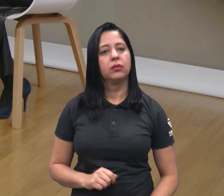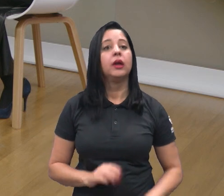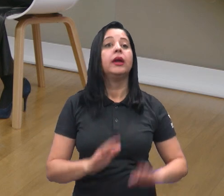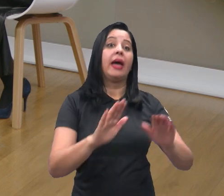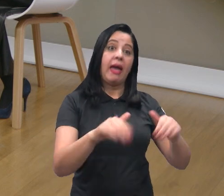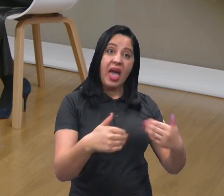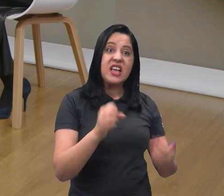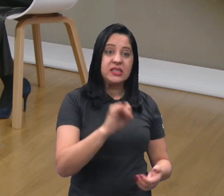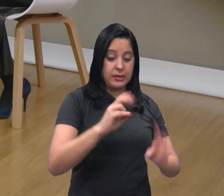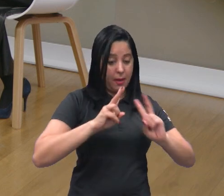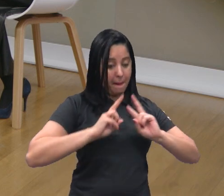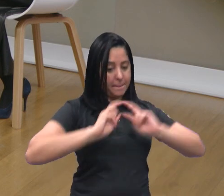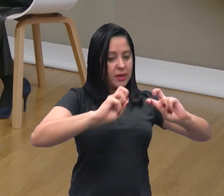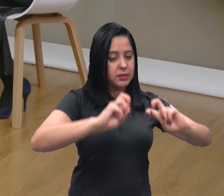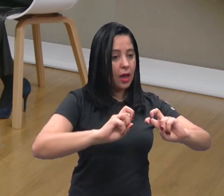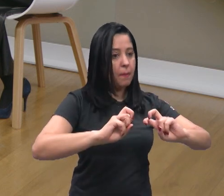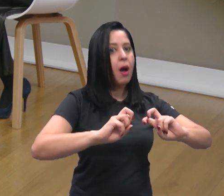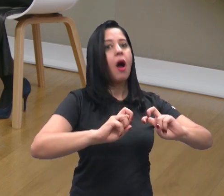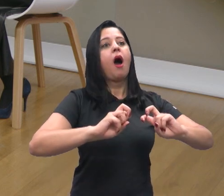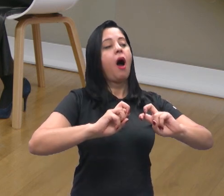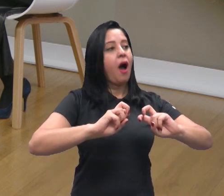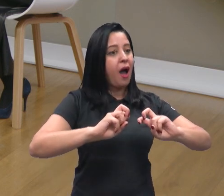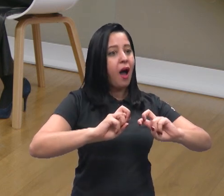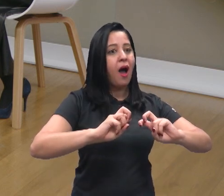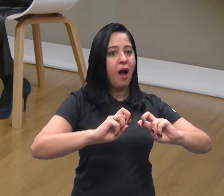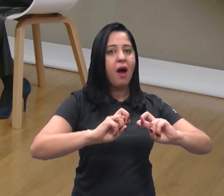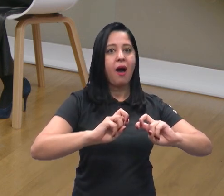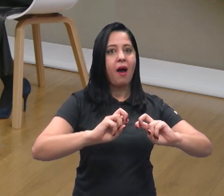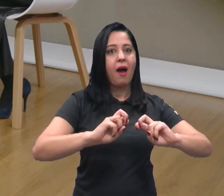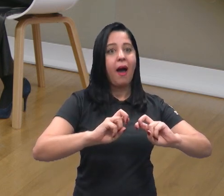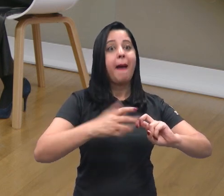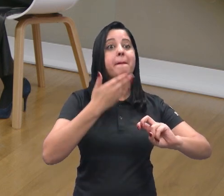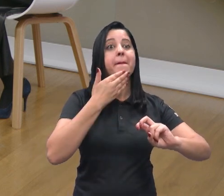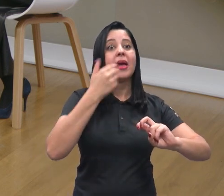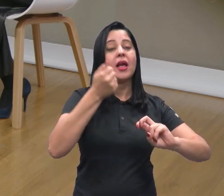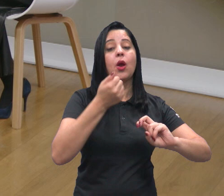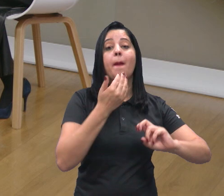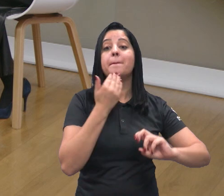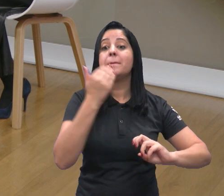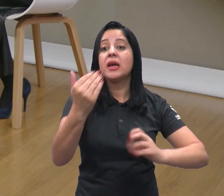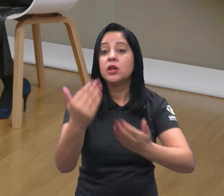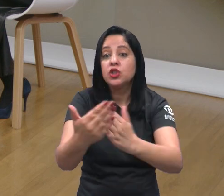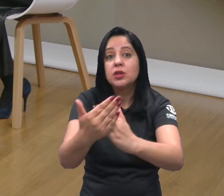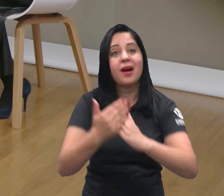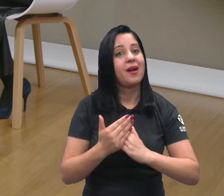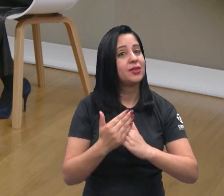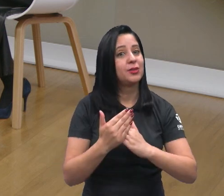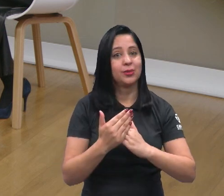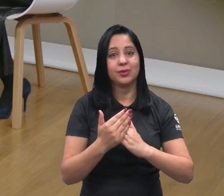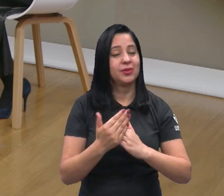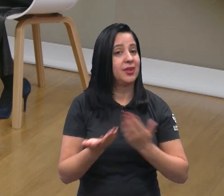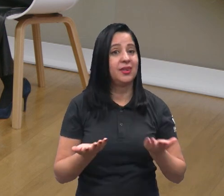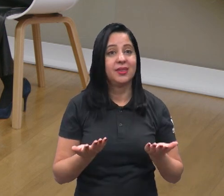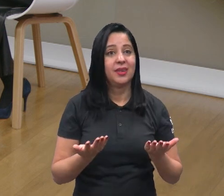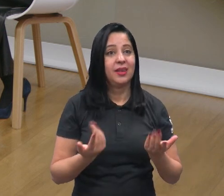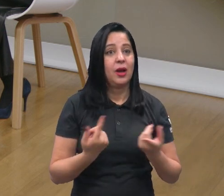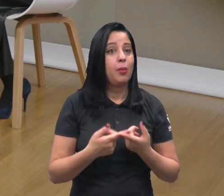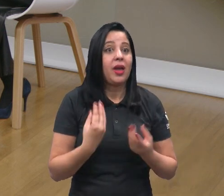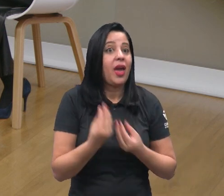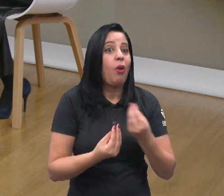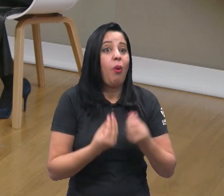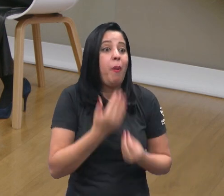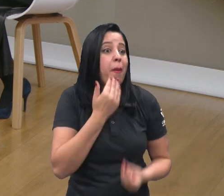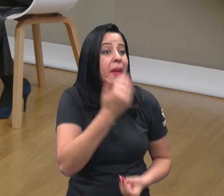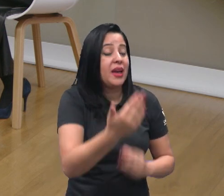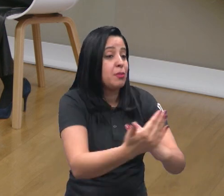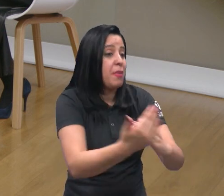ajuda. Exatamente. Porque você sabe exatamente o que você precisa buscar de ajuda, né? Se não para fazer esse momento de escuta, não tem como eu pedir socorro, eu